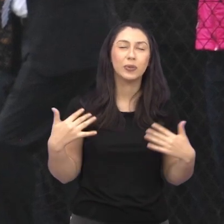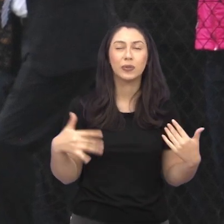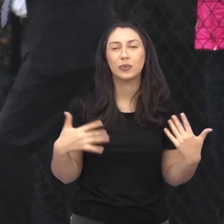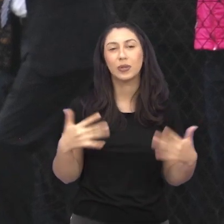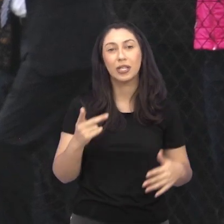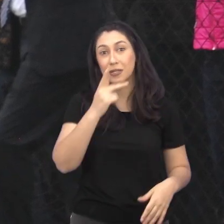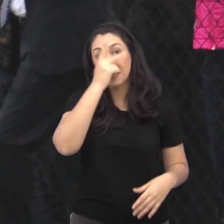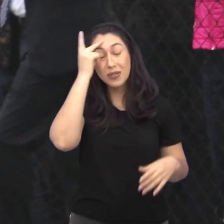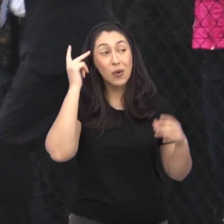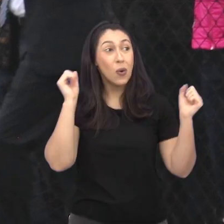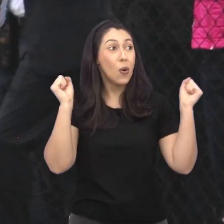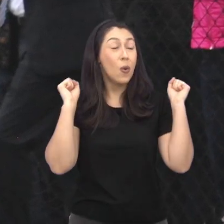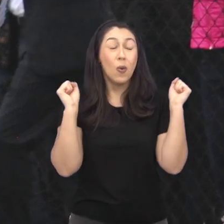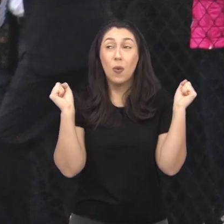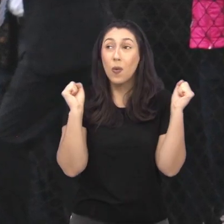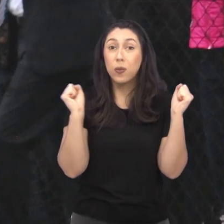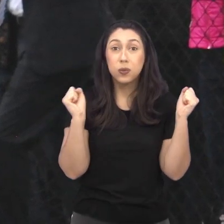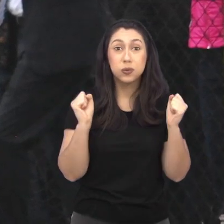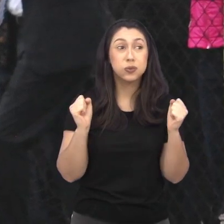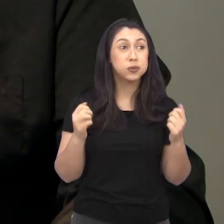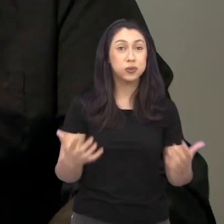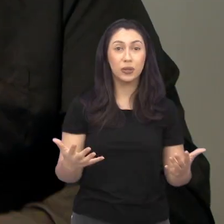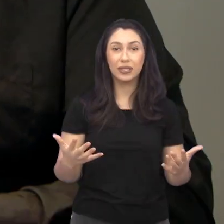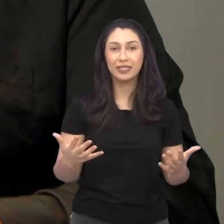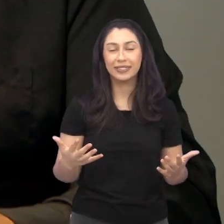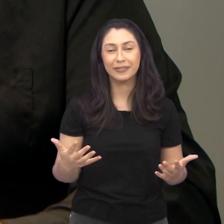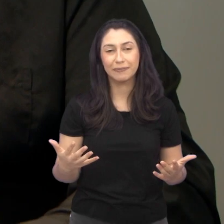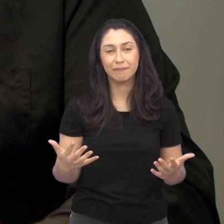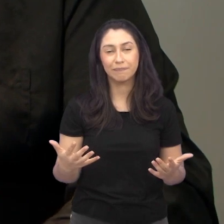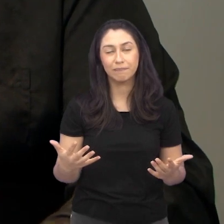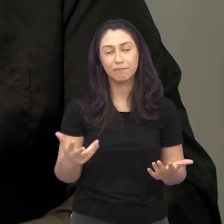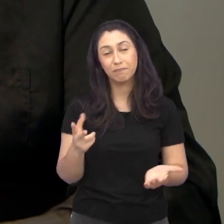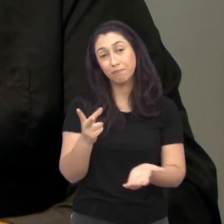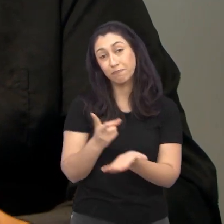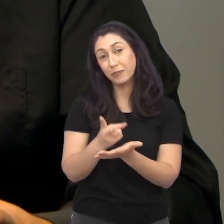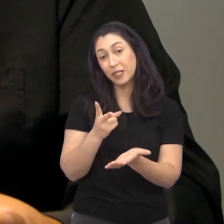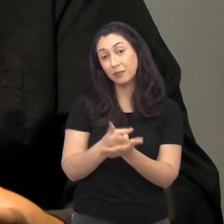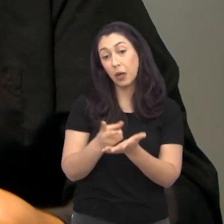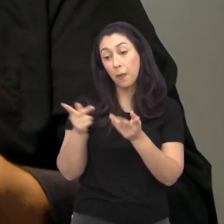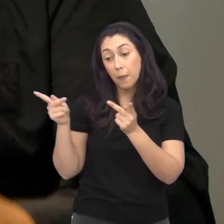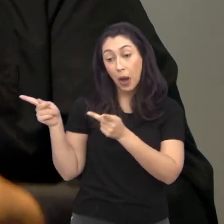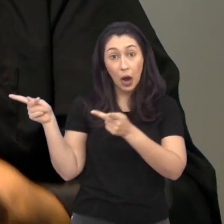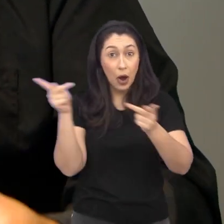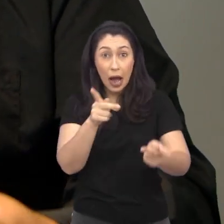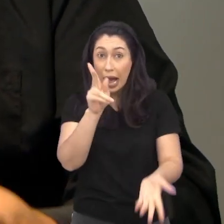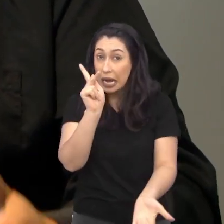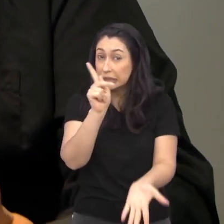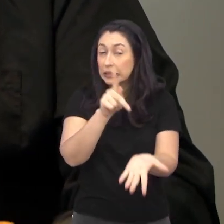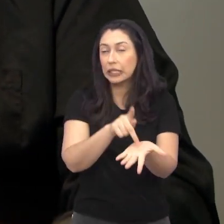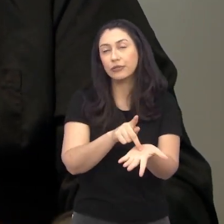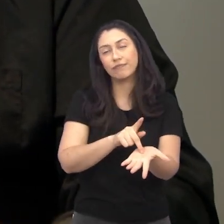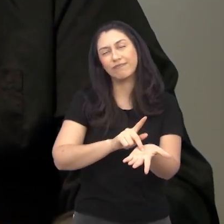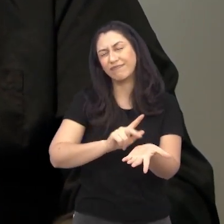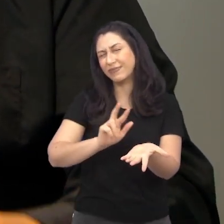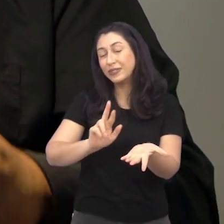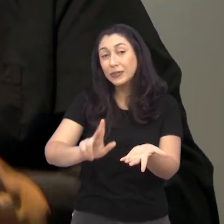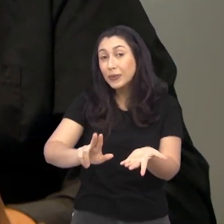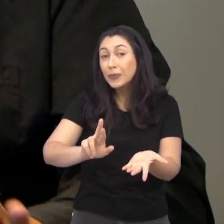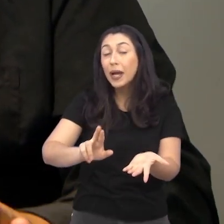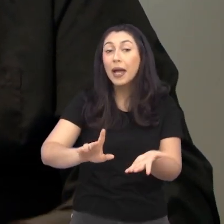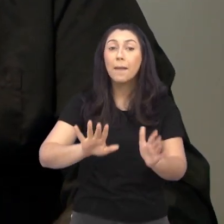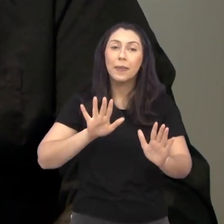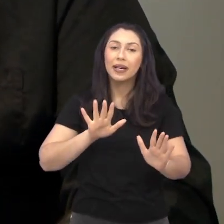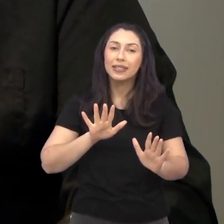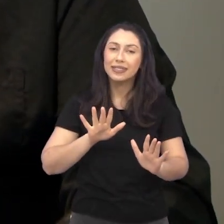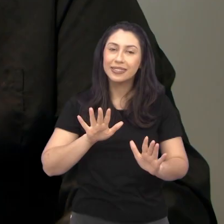nossa, foram ao delírio, né? Porque foi muito inesperado. Embora não fosse uma visita oficial dele à cidade, mas só